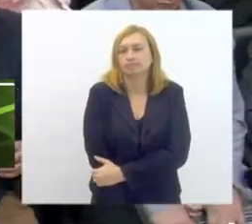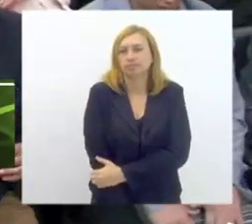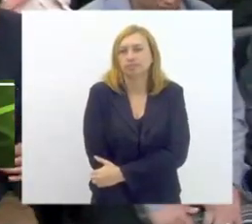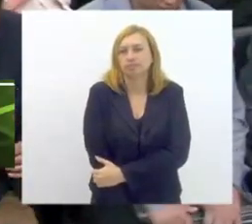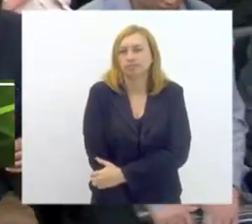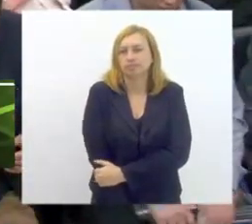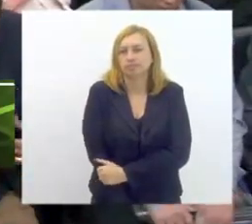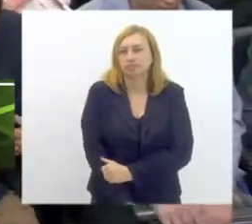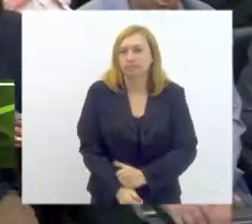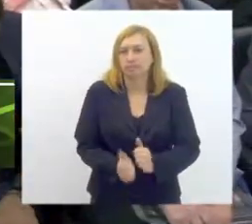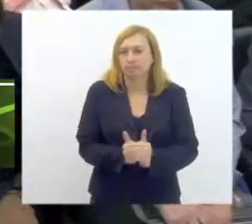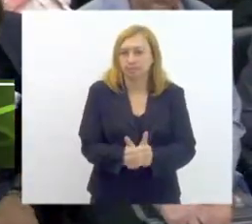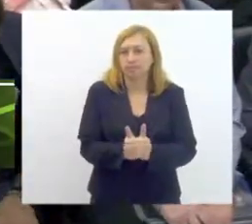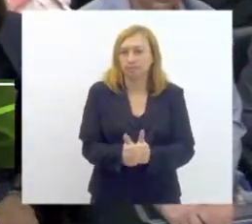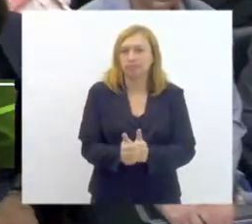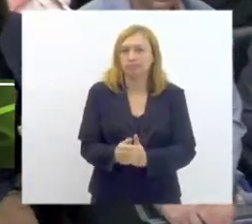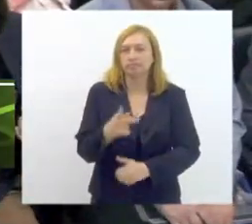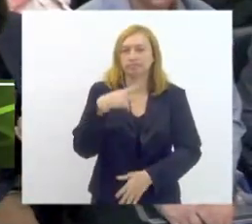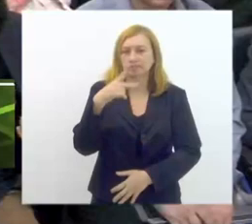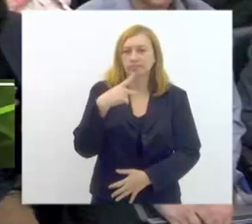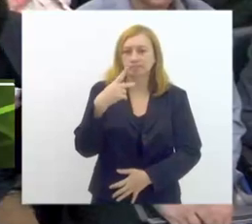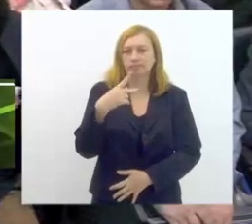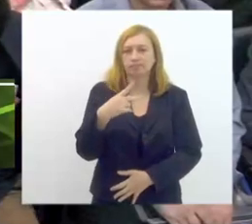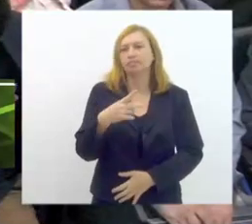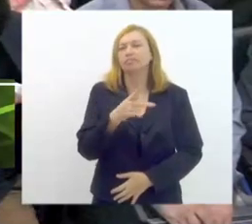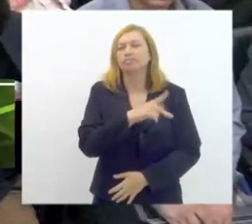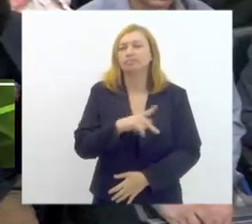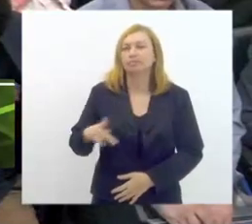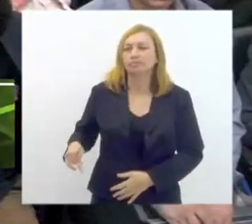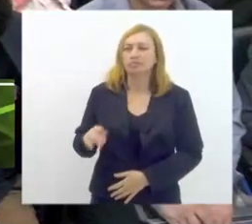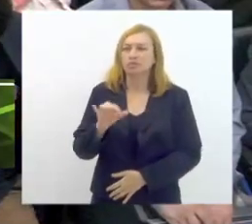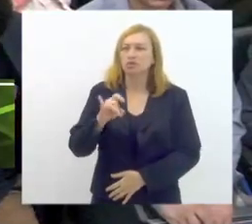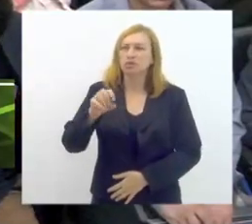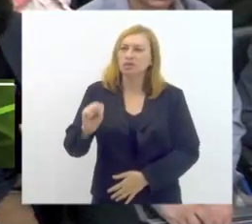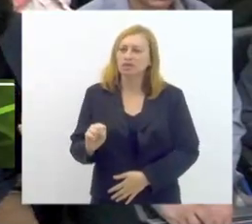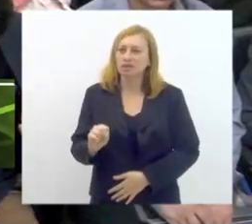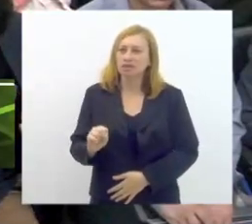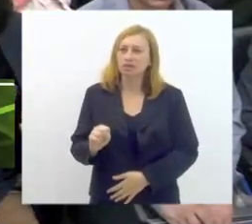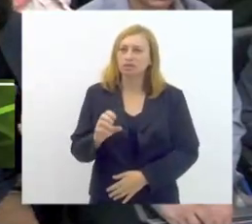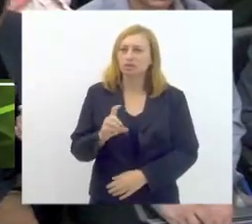Dando sequência, com a palavra, o presidente do COSENS, doutor Rodrigo Oliveira.